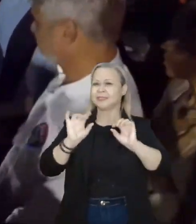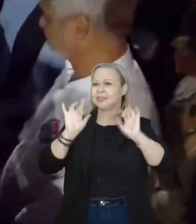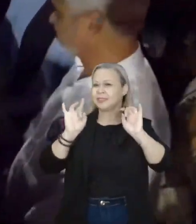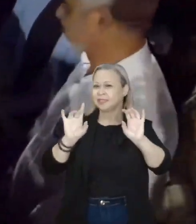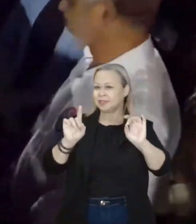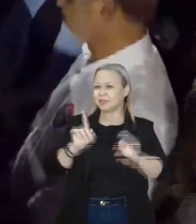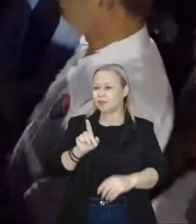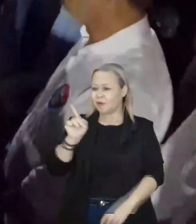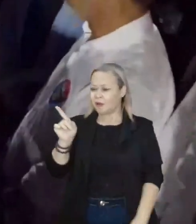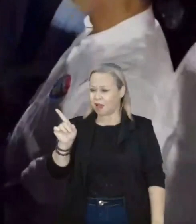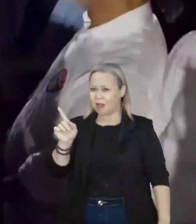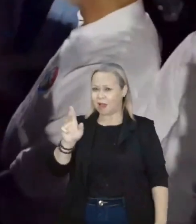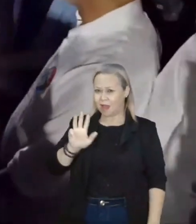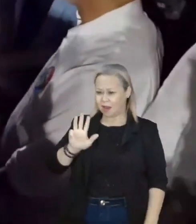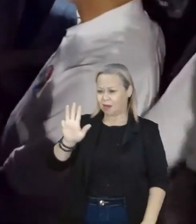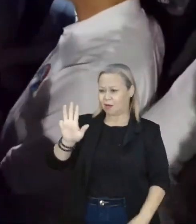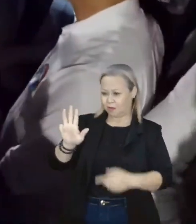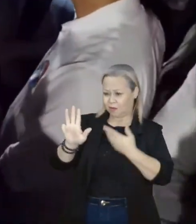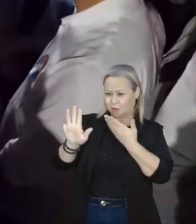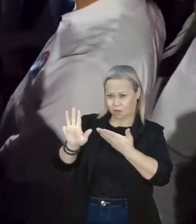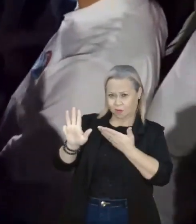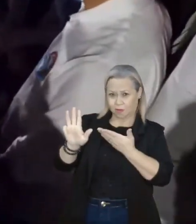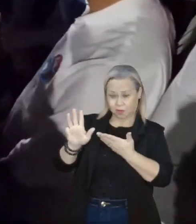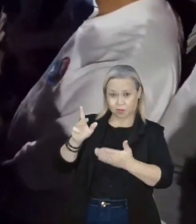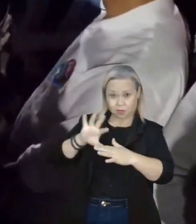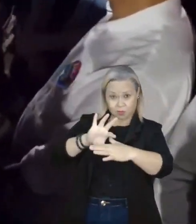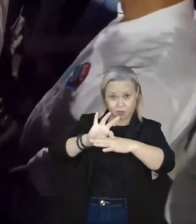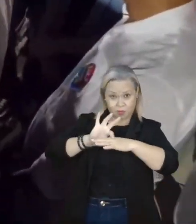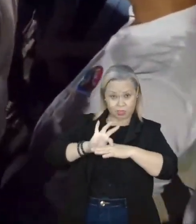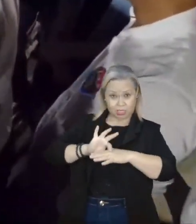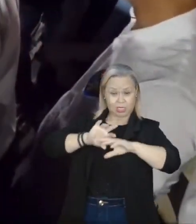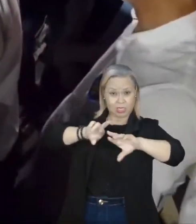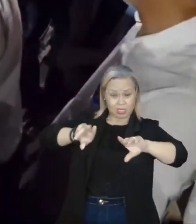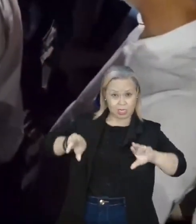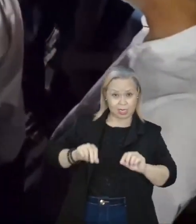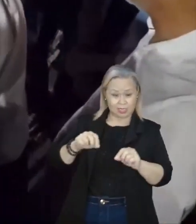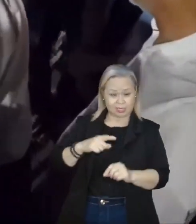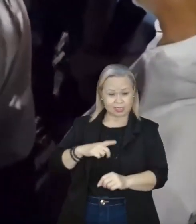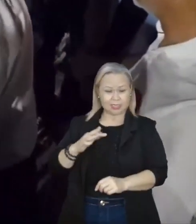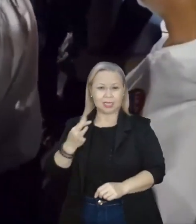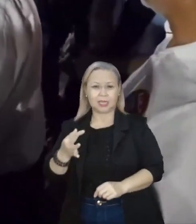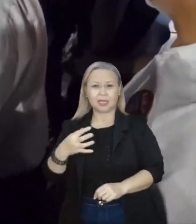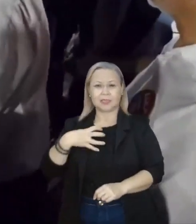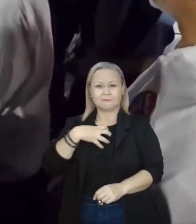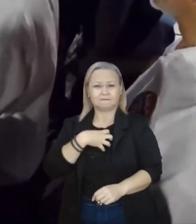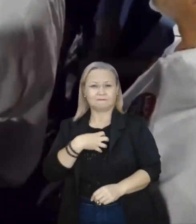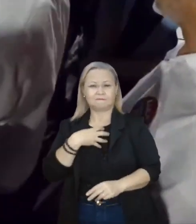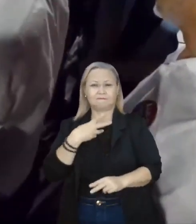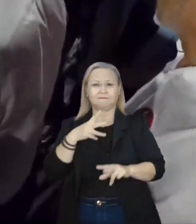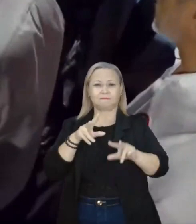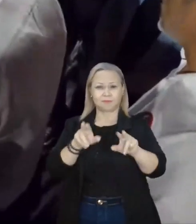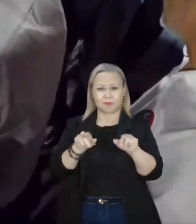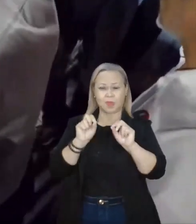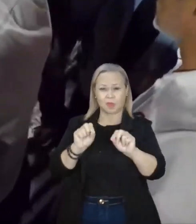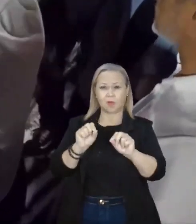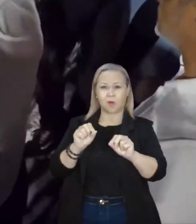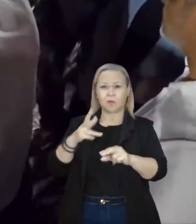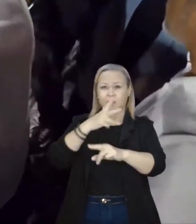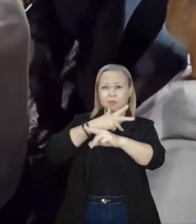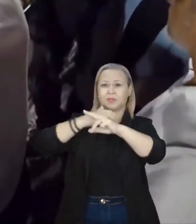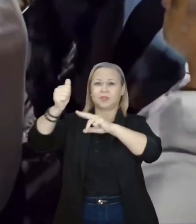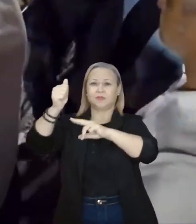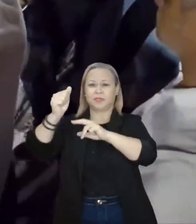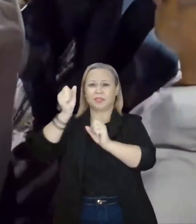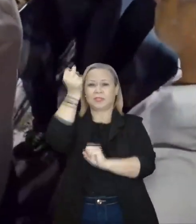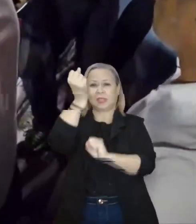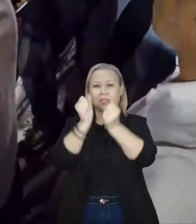ele, só a sua liderança teria condições de vencer a